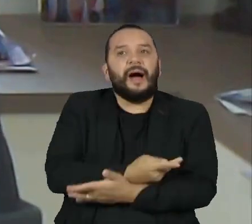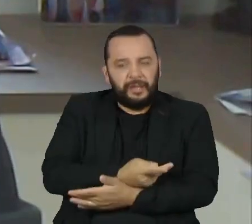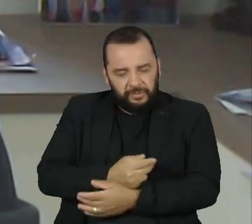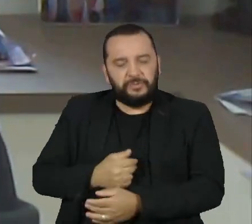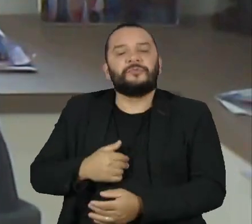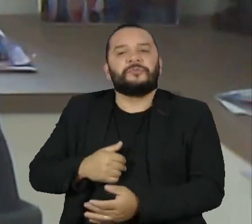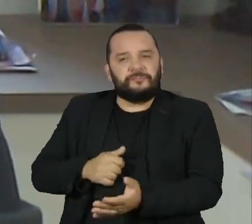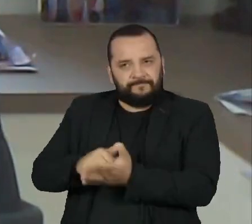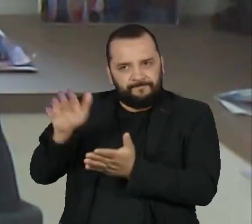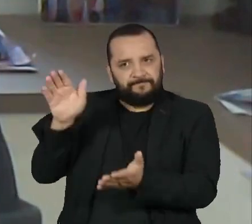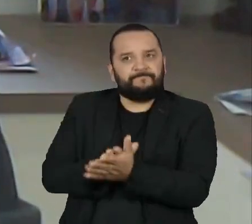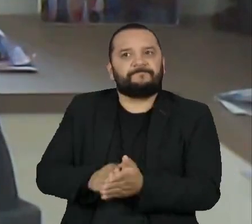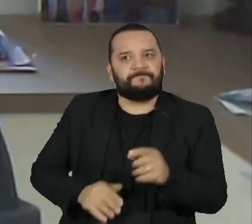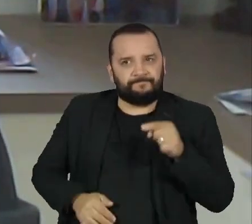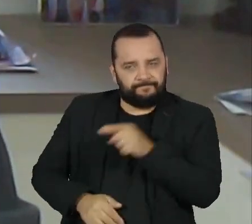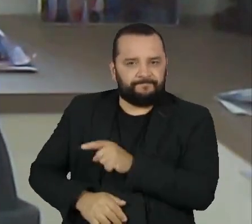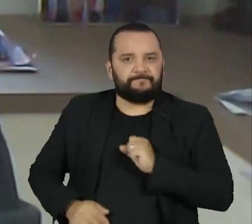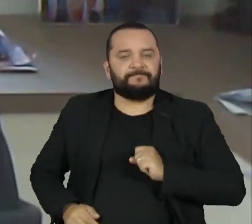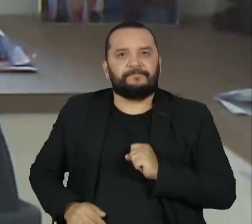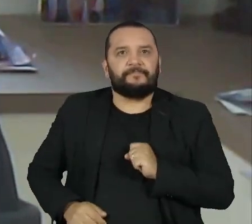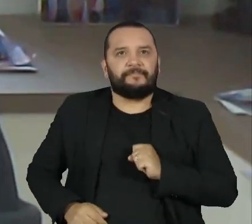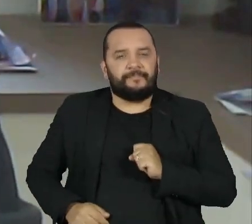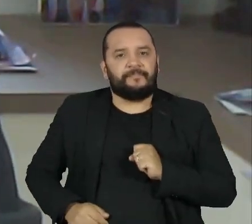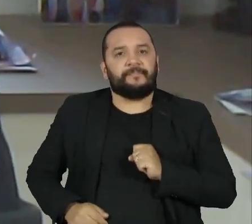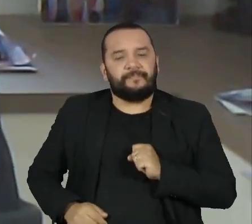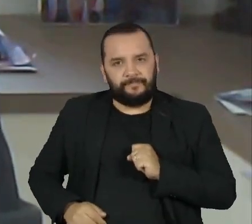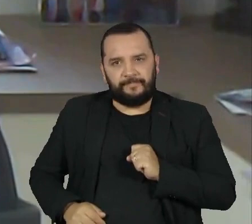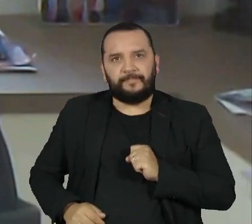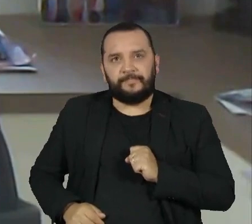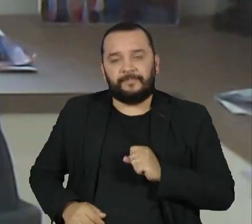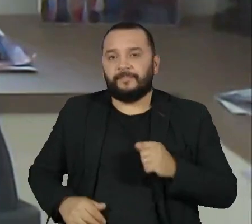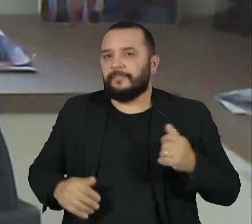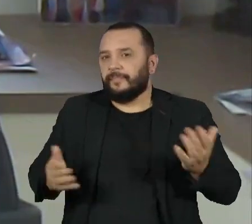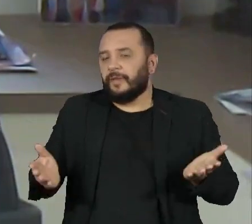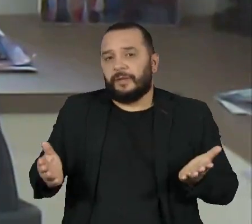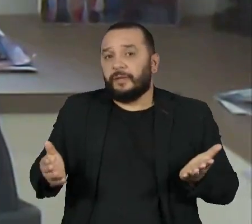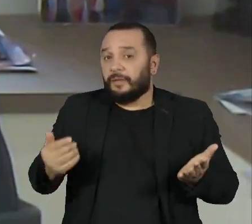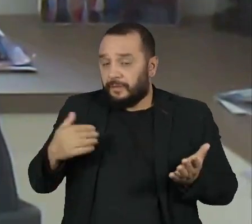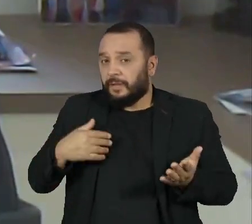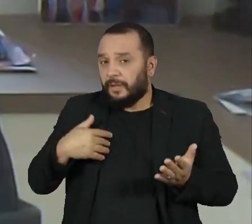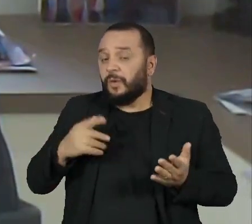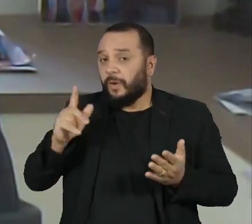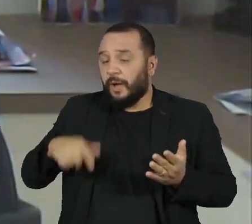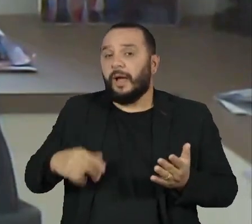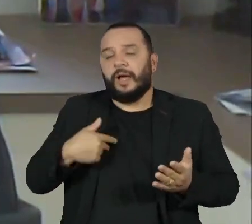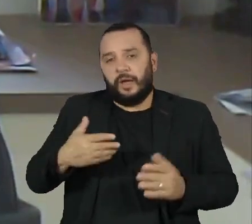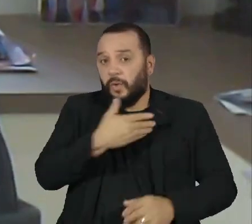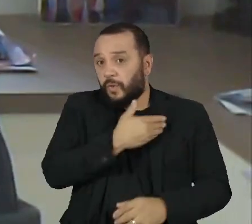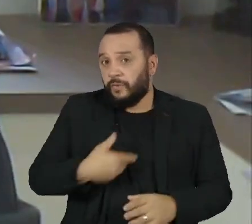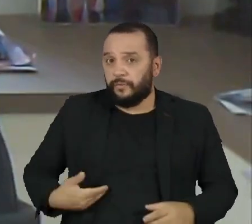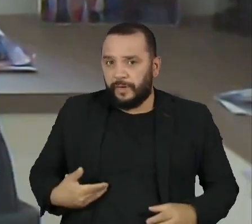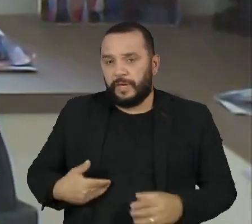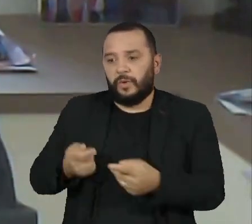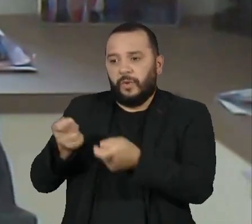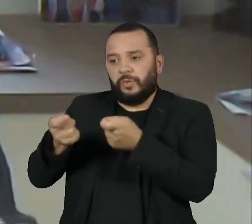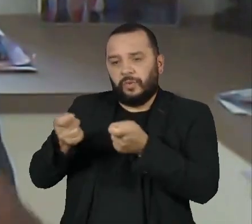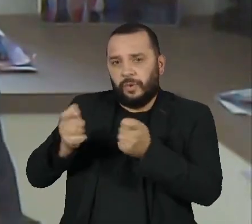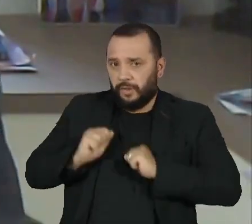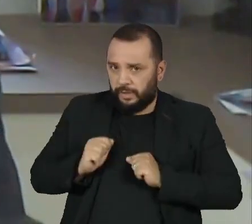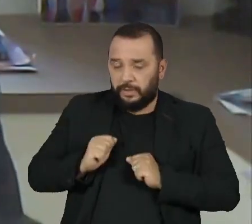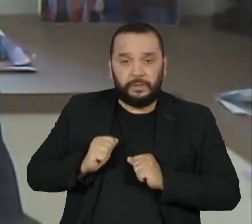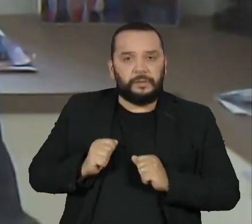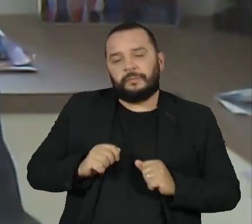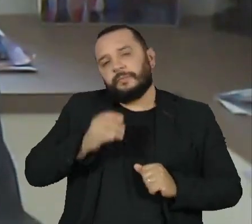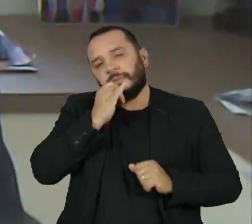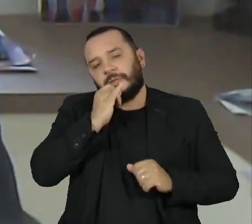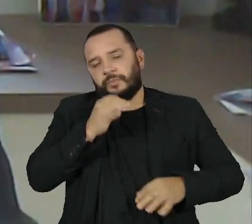atividade administrativa do Poder Executivo. Não tem nada a ver com algumas situações em que o Judiciário, por exemplo, através